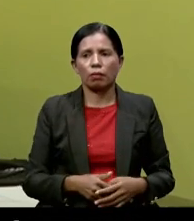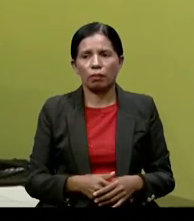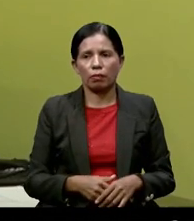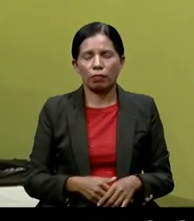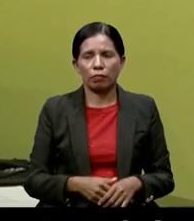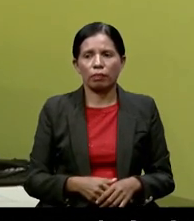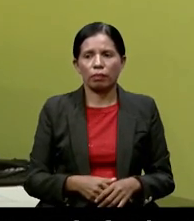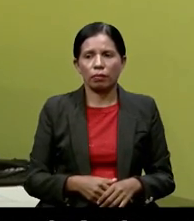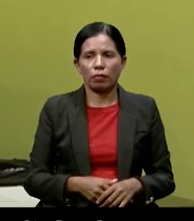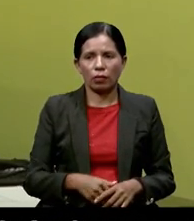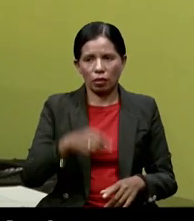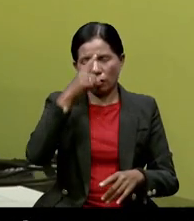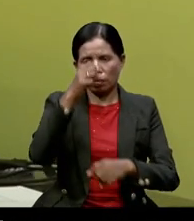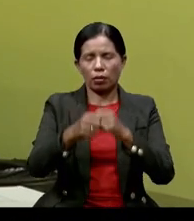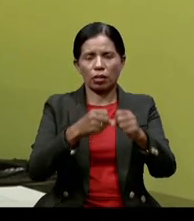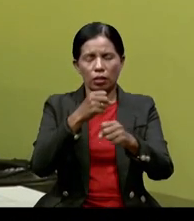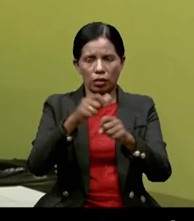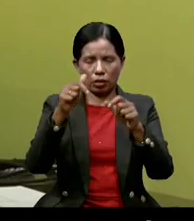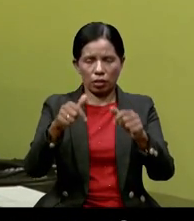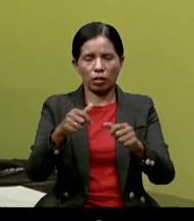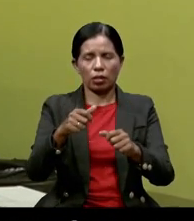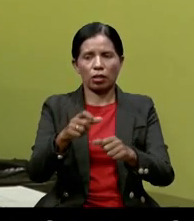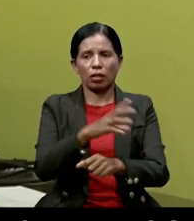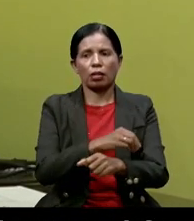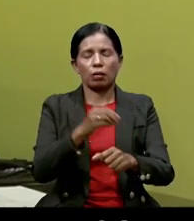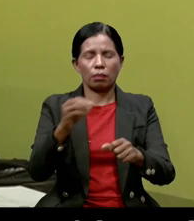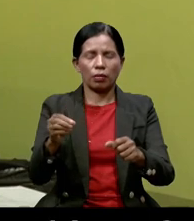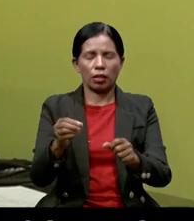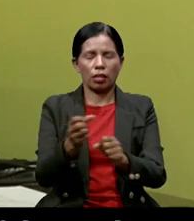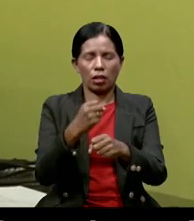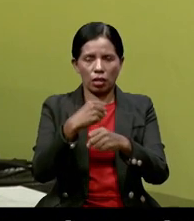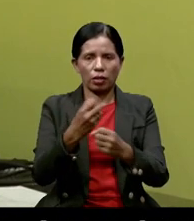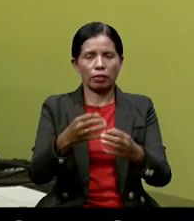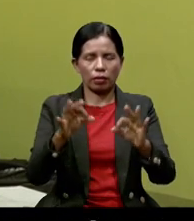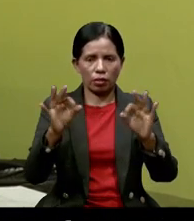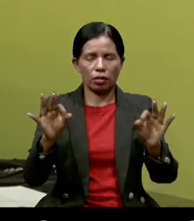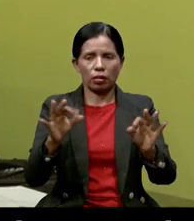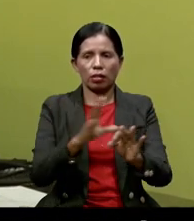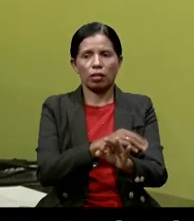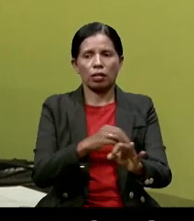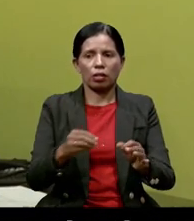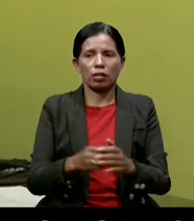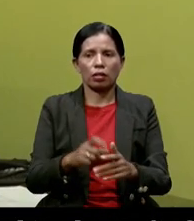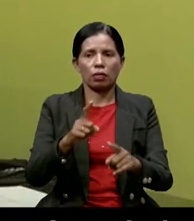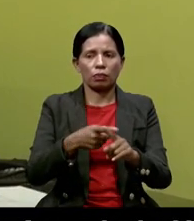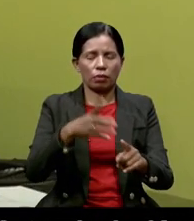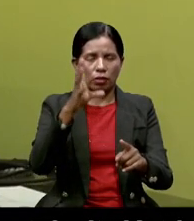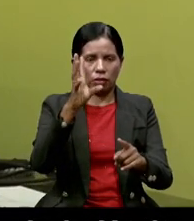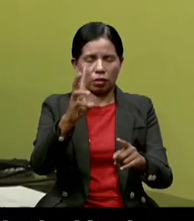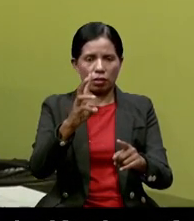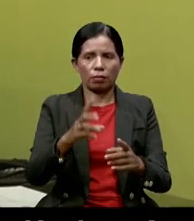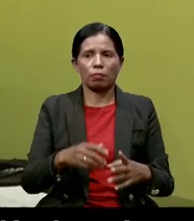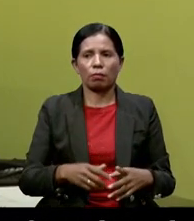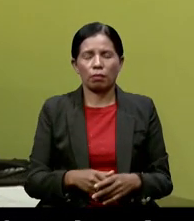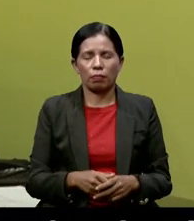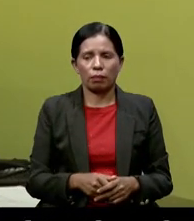eve tamatina ne espera kata un fin do ano serne bele conclui tampa proceso de aprovisionamento serne ya fulan nen mais ou menos fulan nen